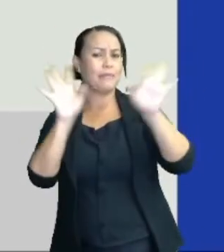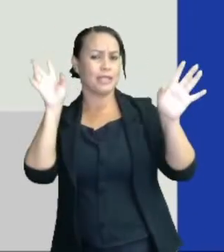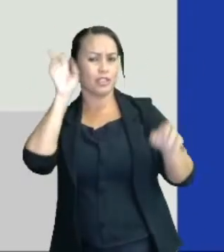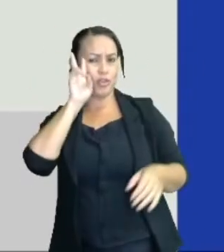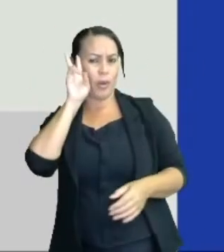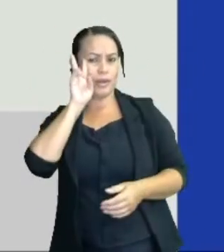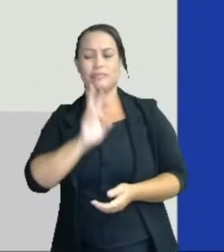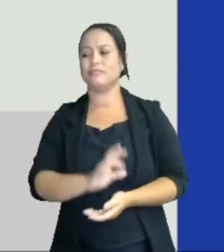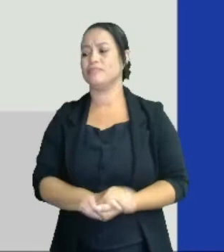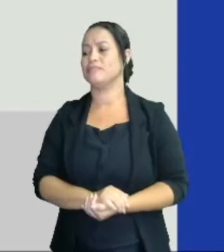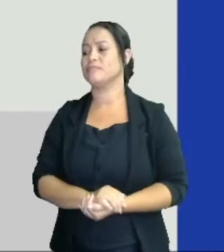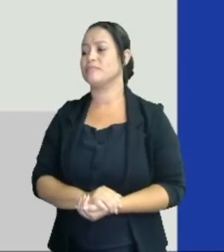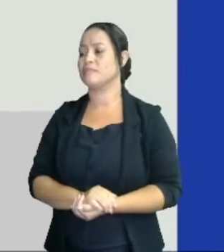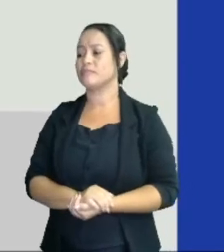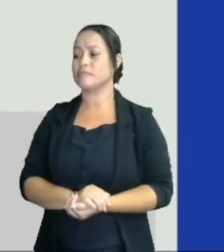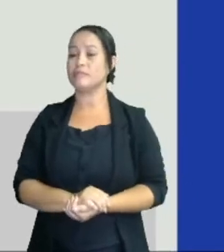história.